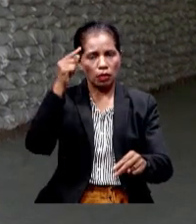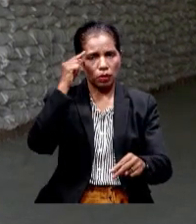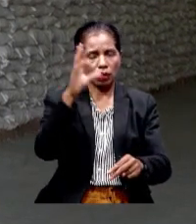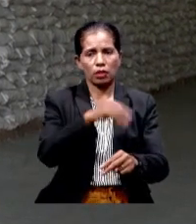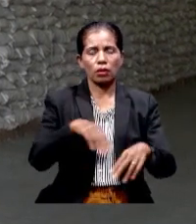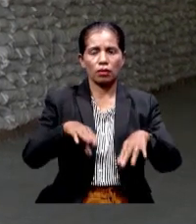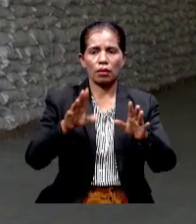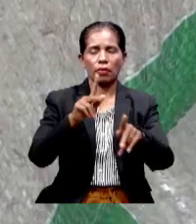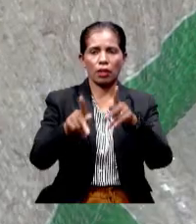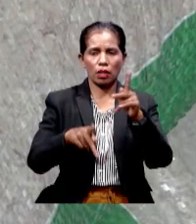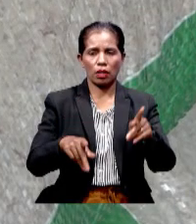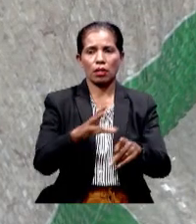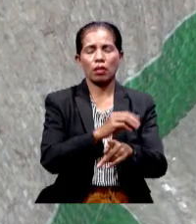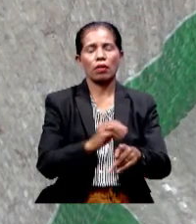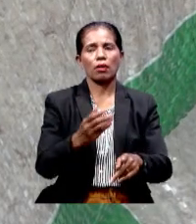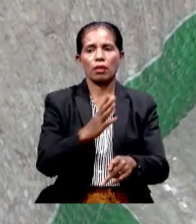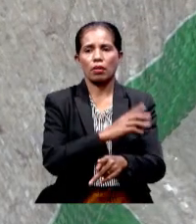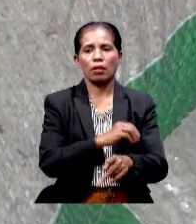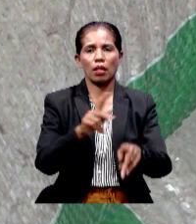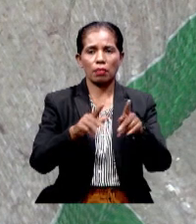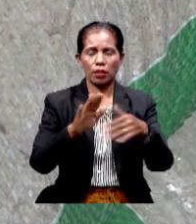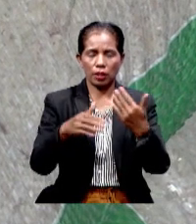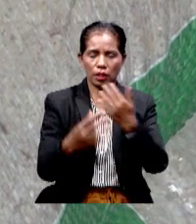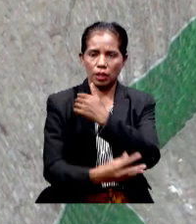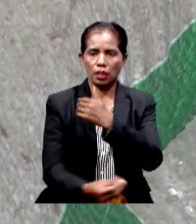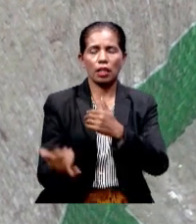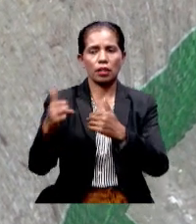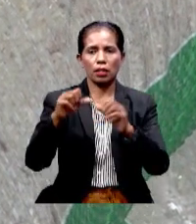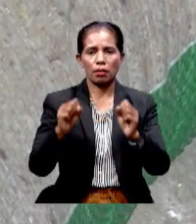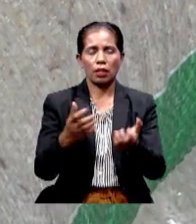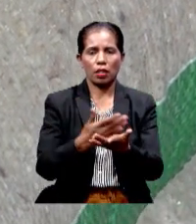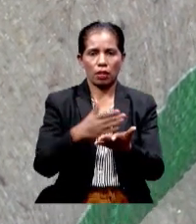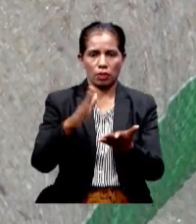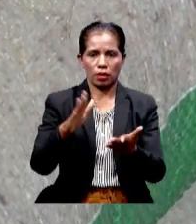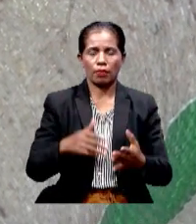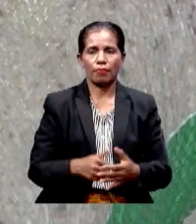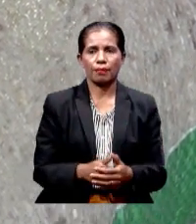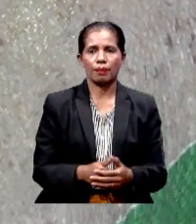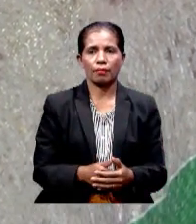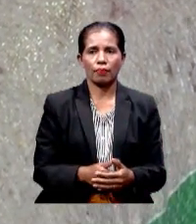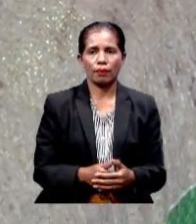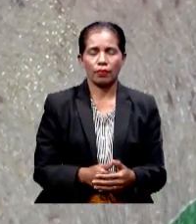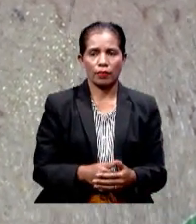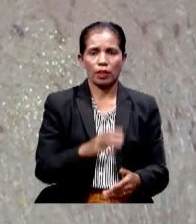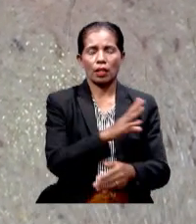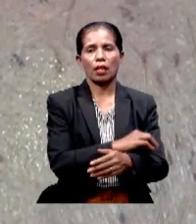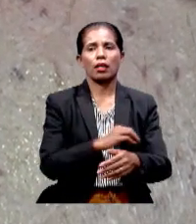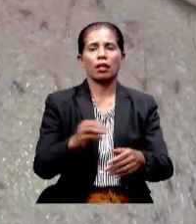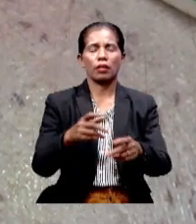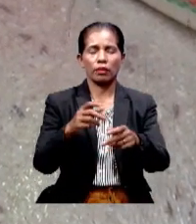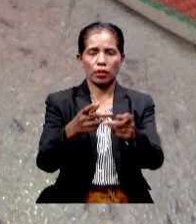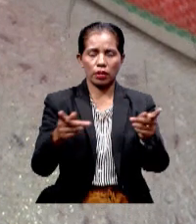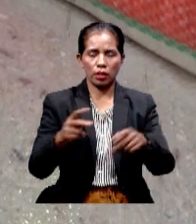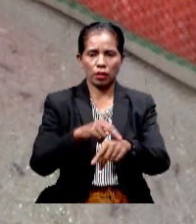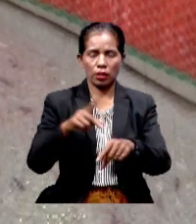fam ba povo ho folim barato, un e povo vulnerável sira bele sosa. Além de ne, Centro Logístico Nacional